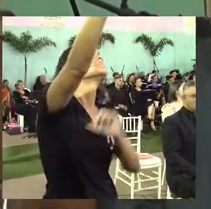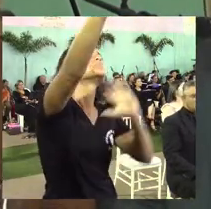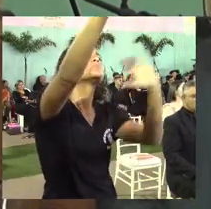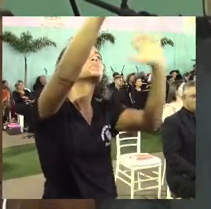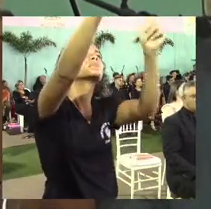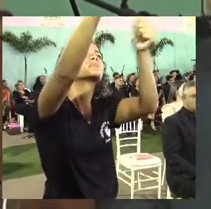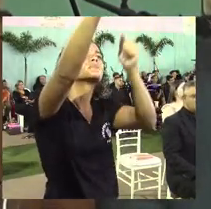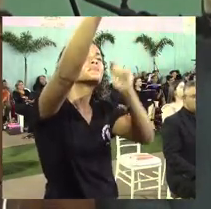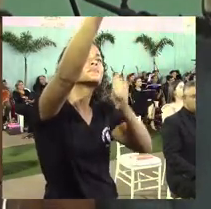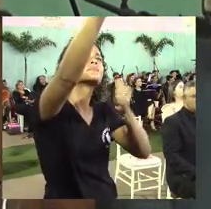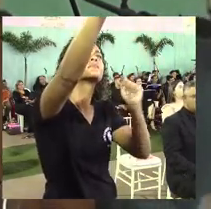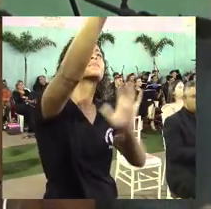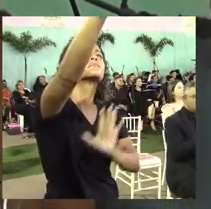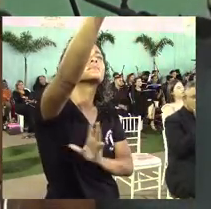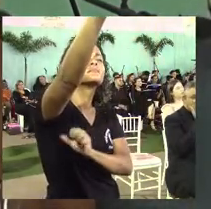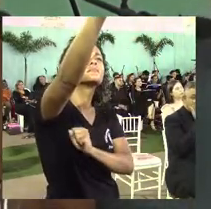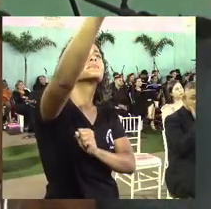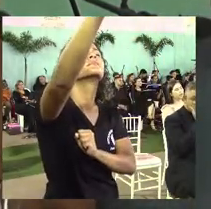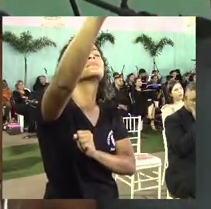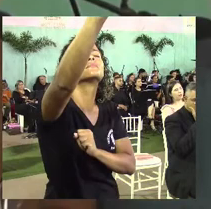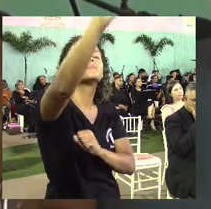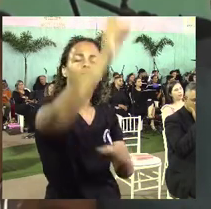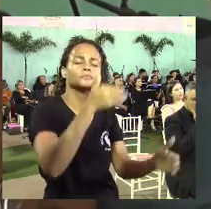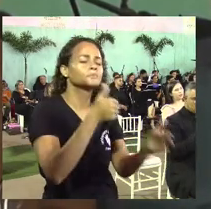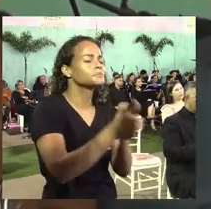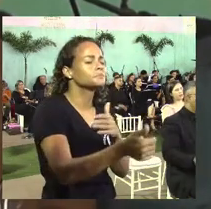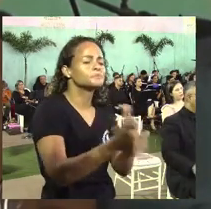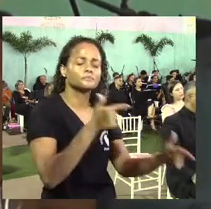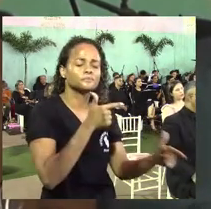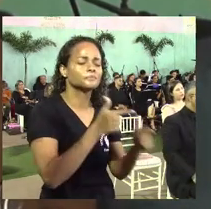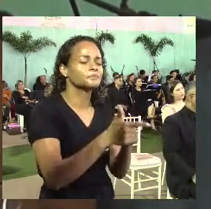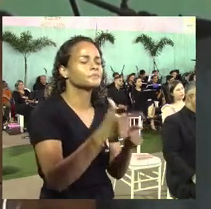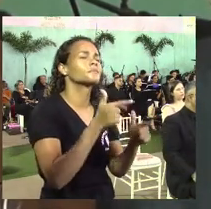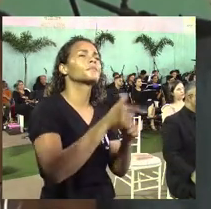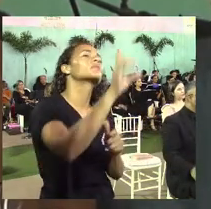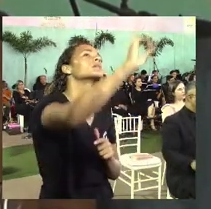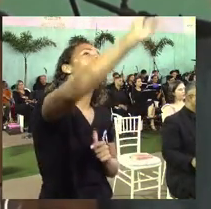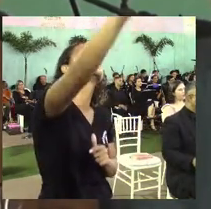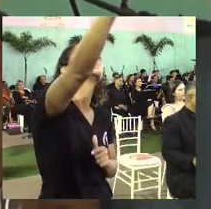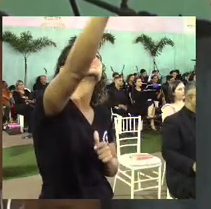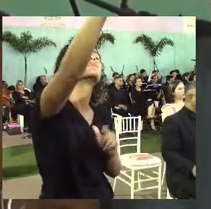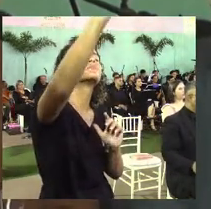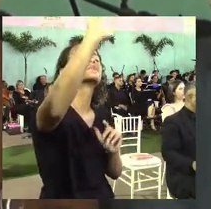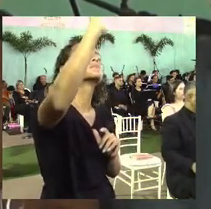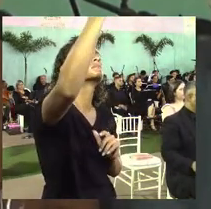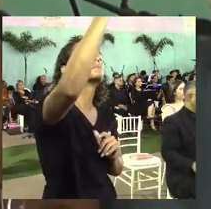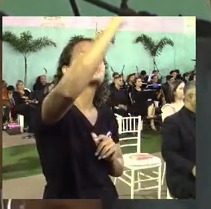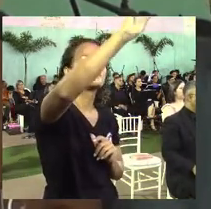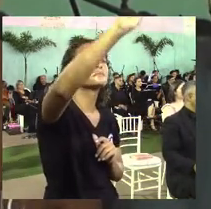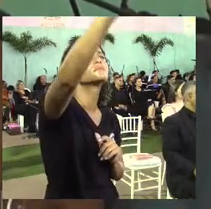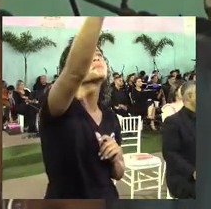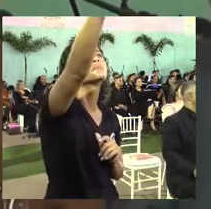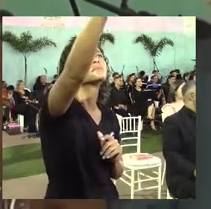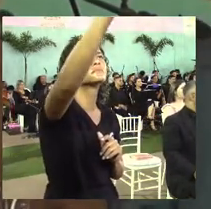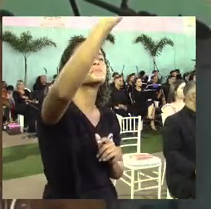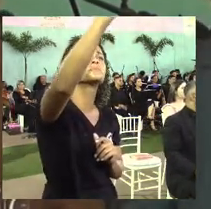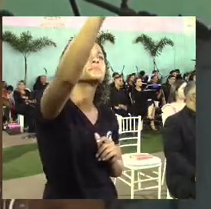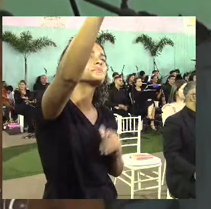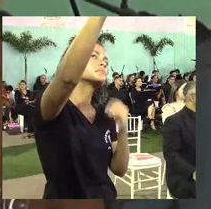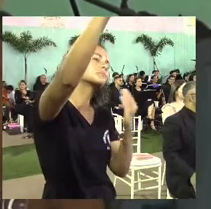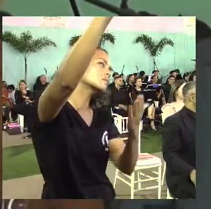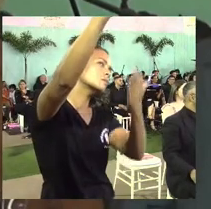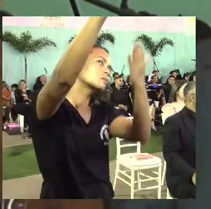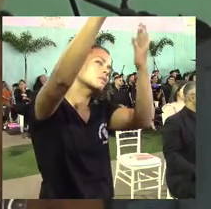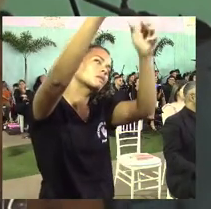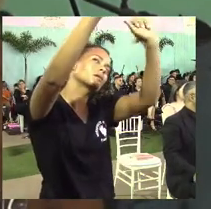te adorarei e independente do que te adorarei